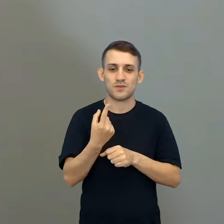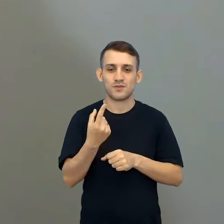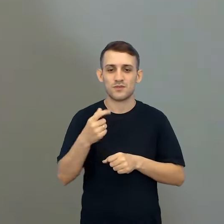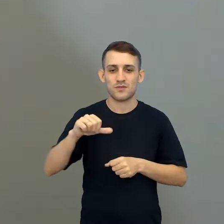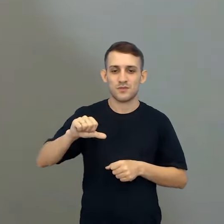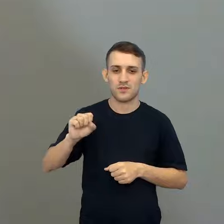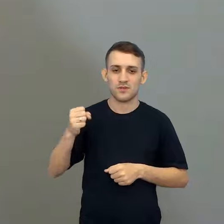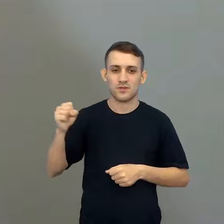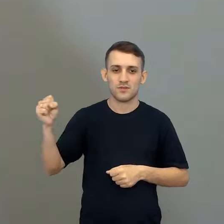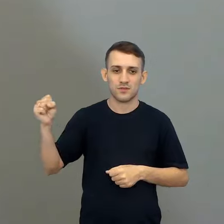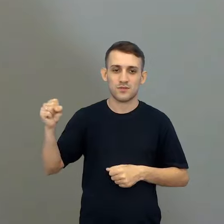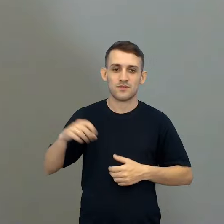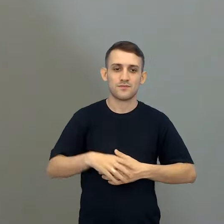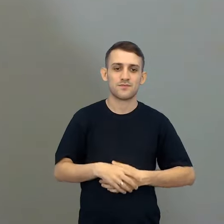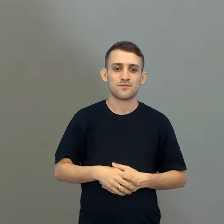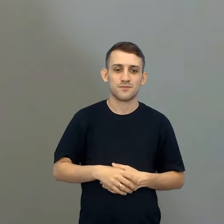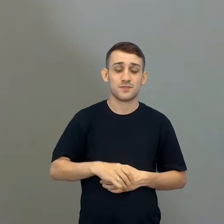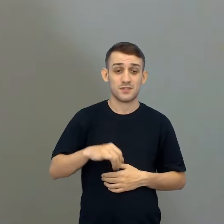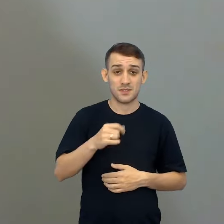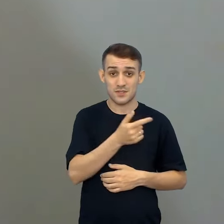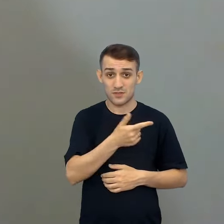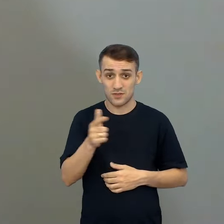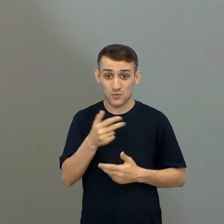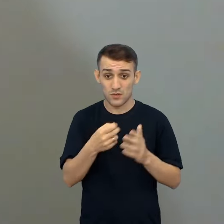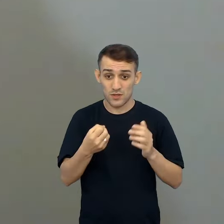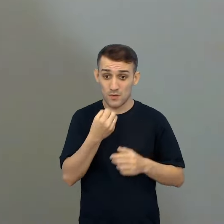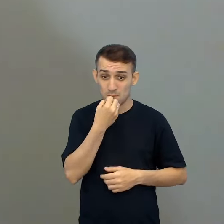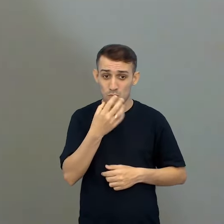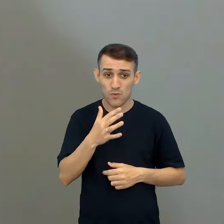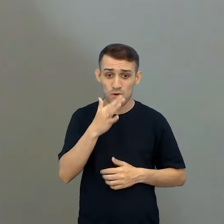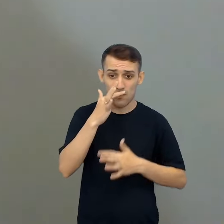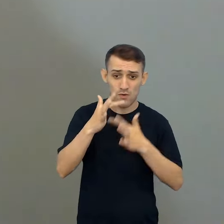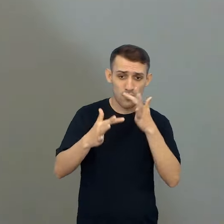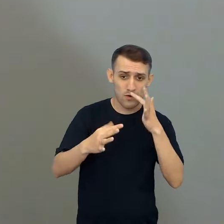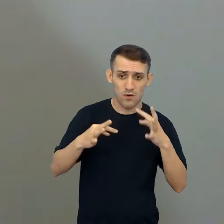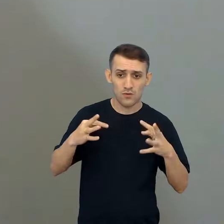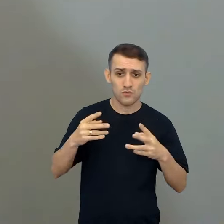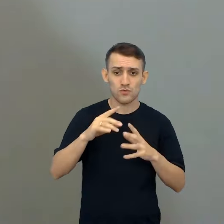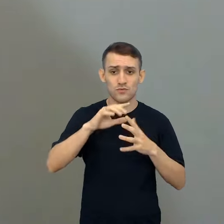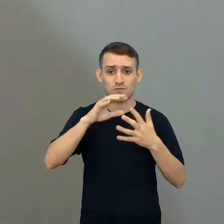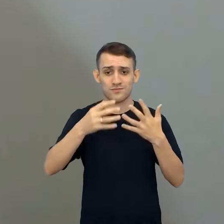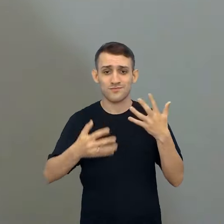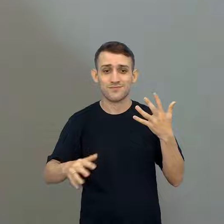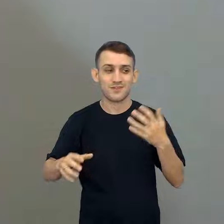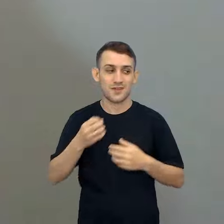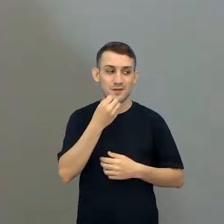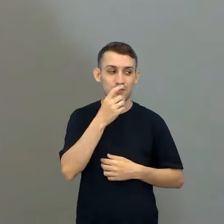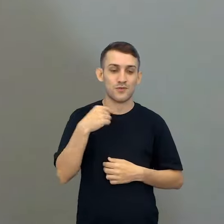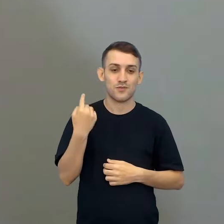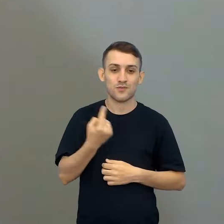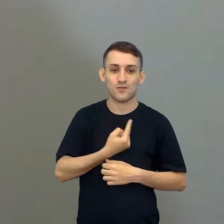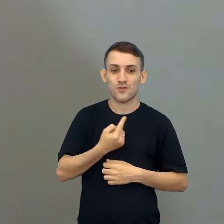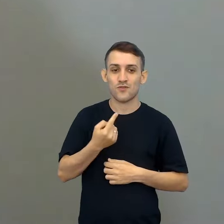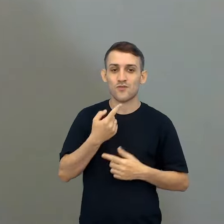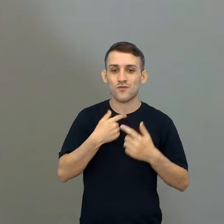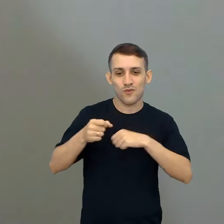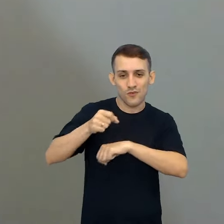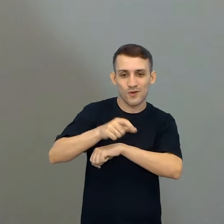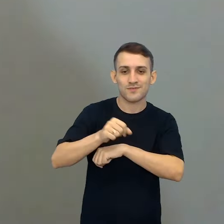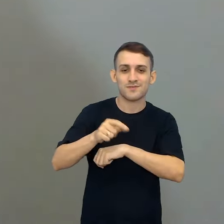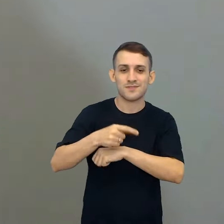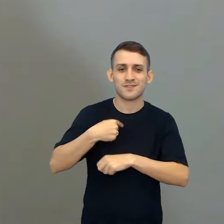1988. É uma paráfrase, tá? Se não houver os frutos, as flores ou as folhas, valeu a intenção da semente. Então,